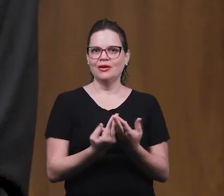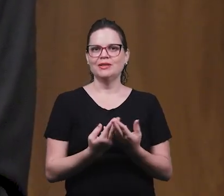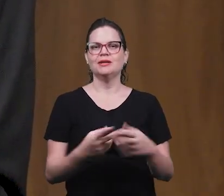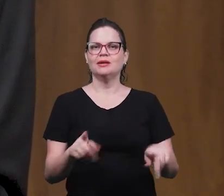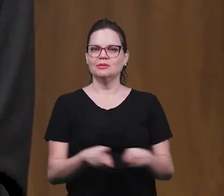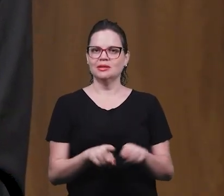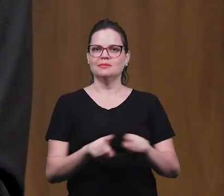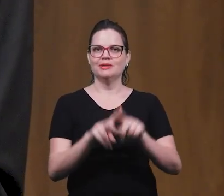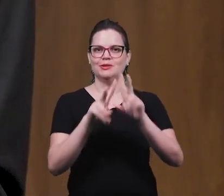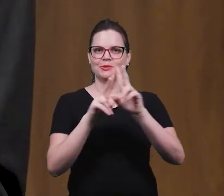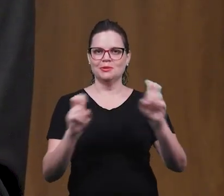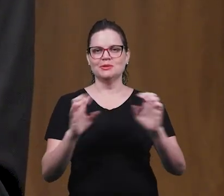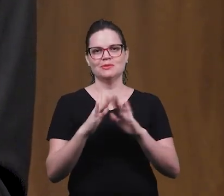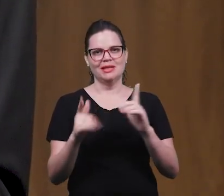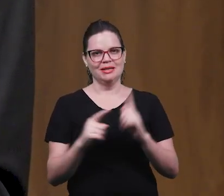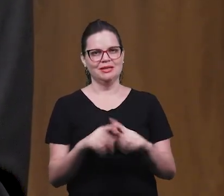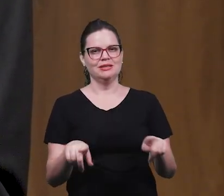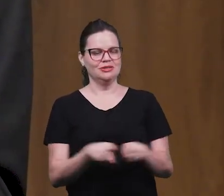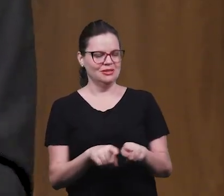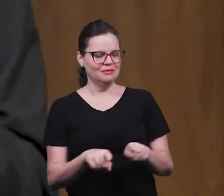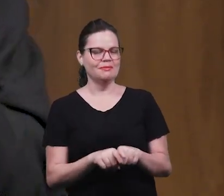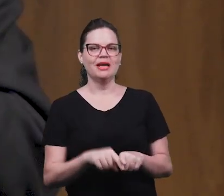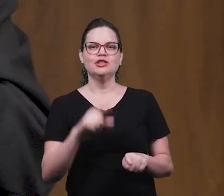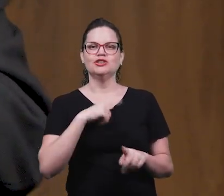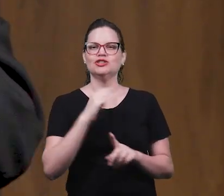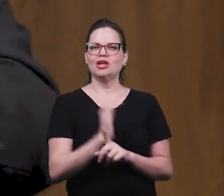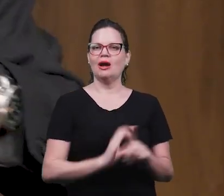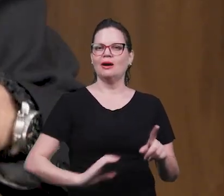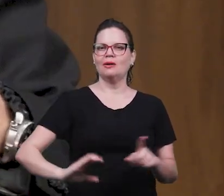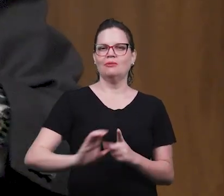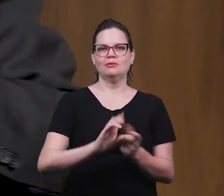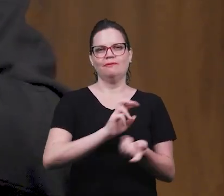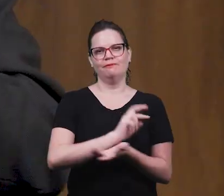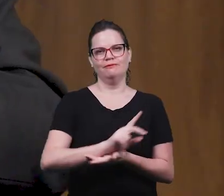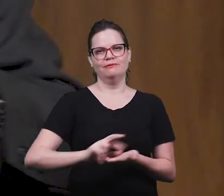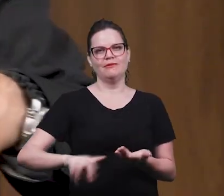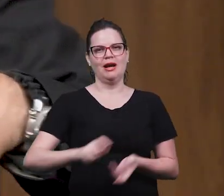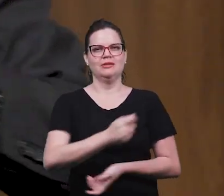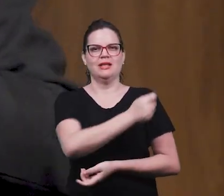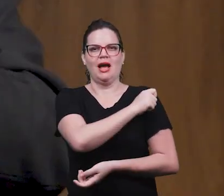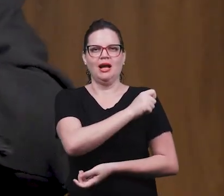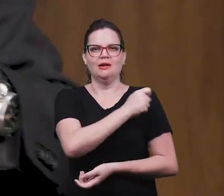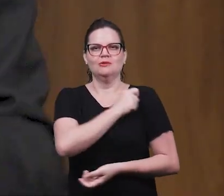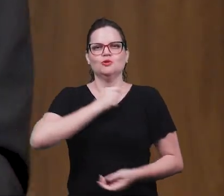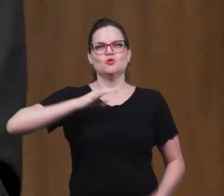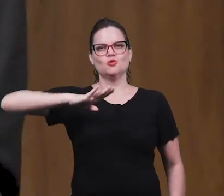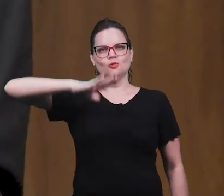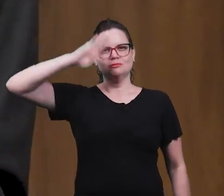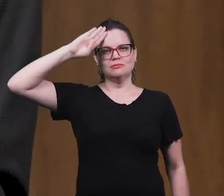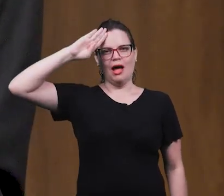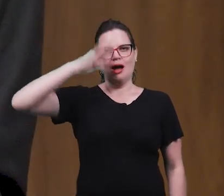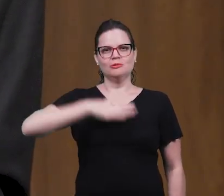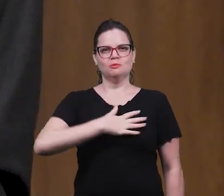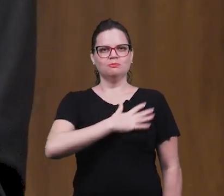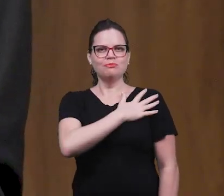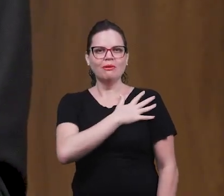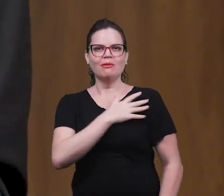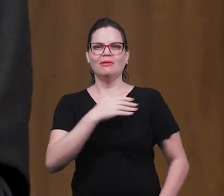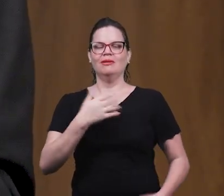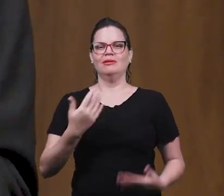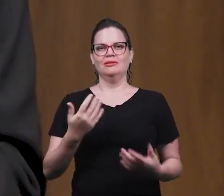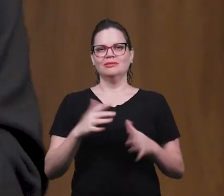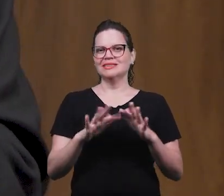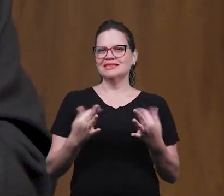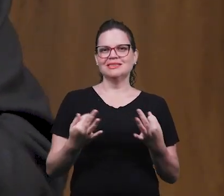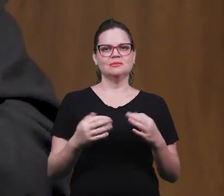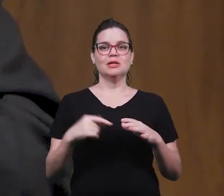cristãos, de evangélicos. Então nós tínhamos cultos, aqueles vários alunos e cadetes, né? Nós nos reuníamos para